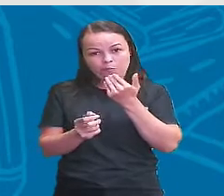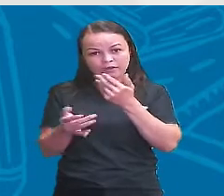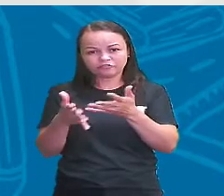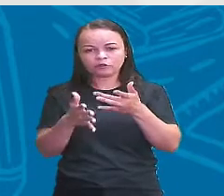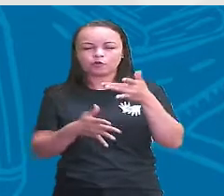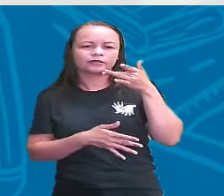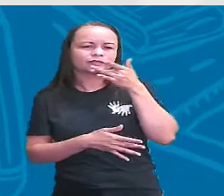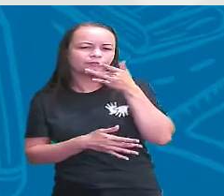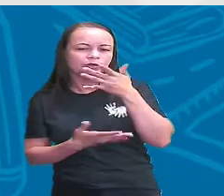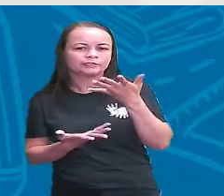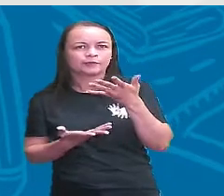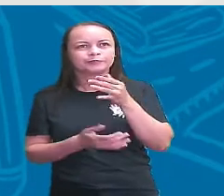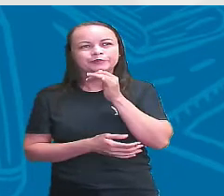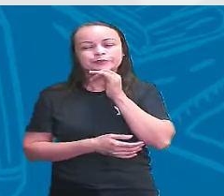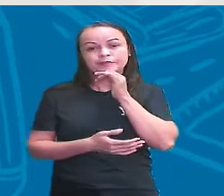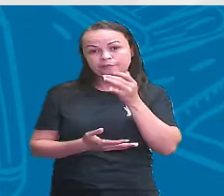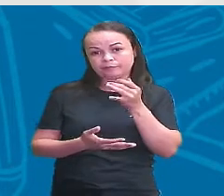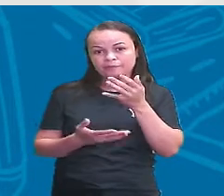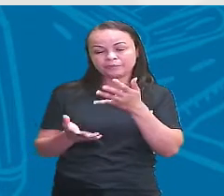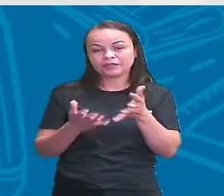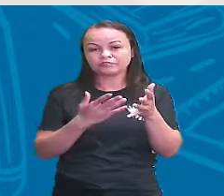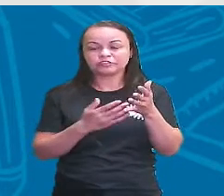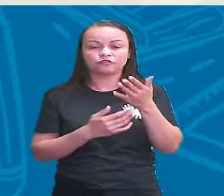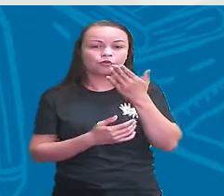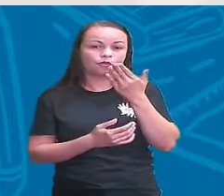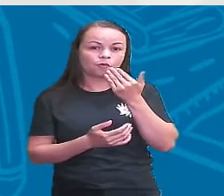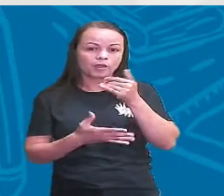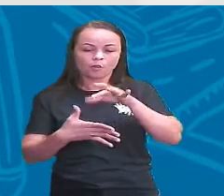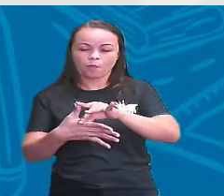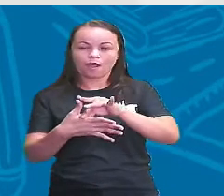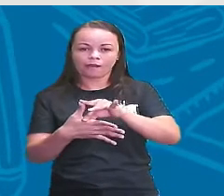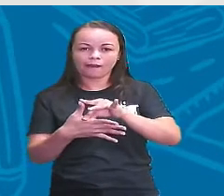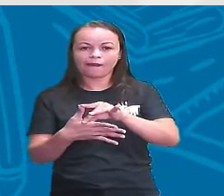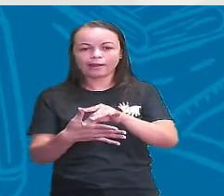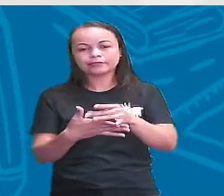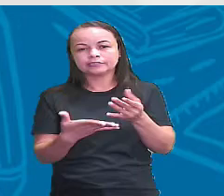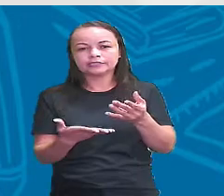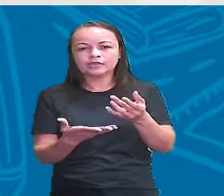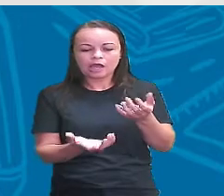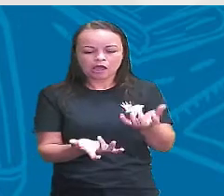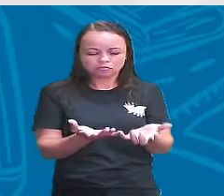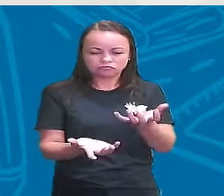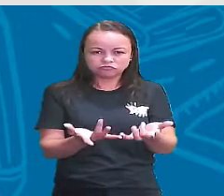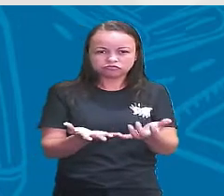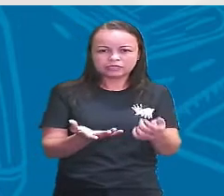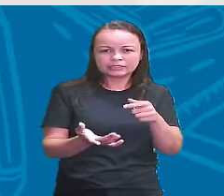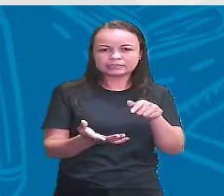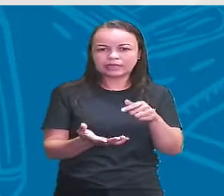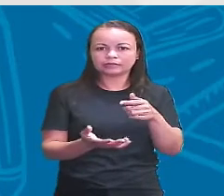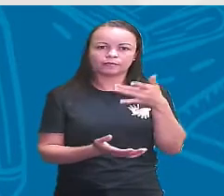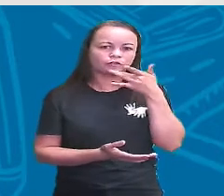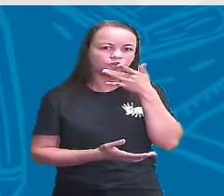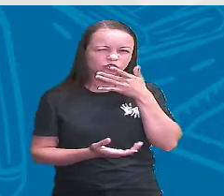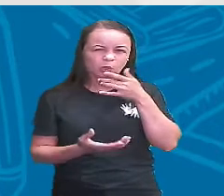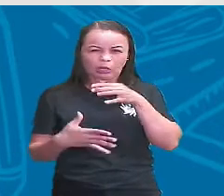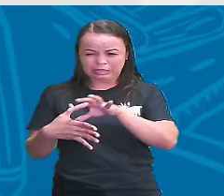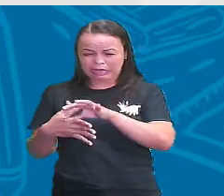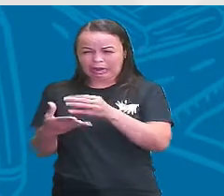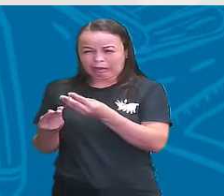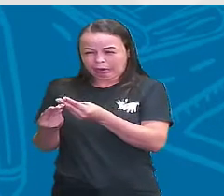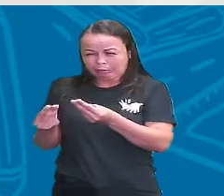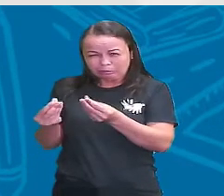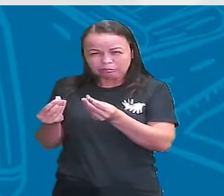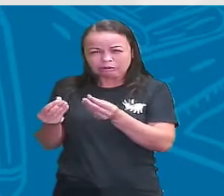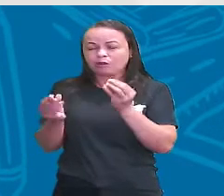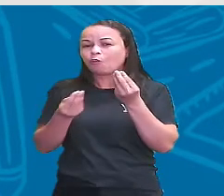se você for comer uma carne assada, é muito mais gostoso do que comer crua, né não, gente? E é isso. E aí, junto